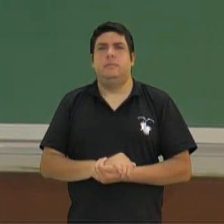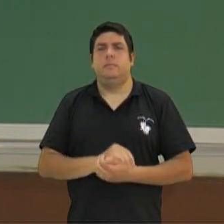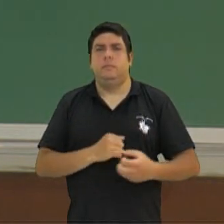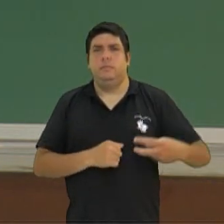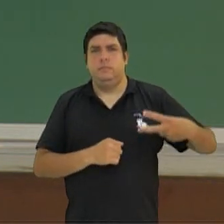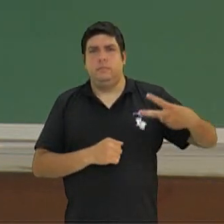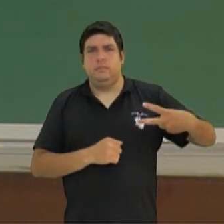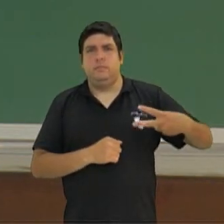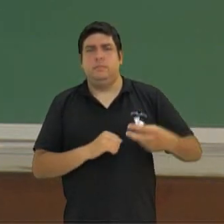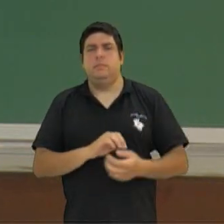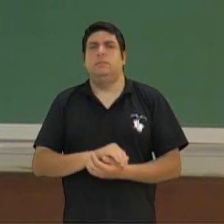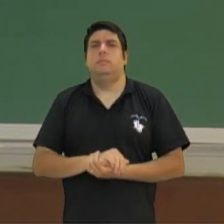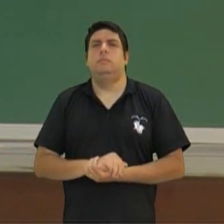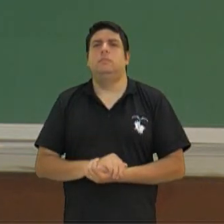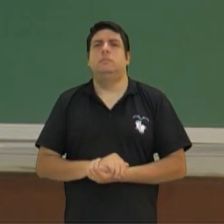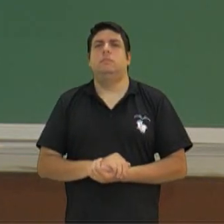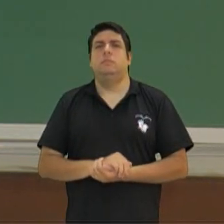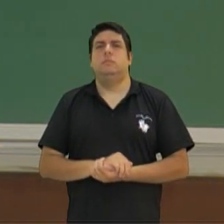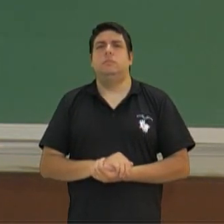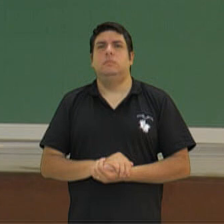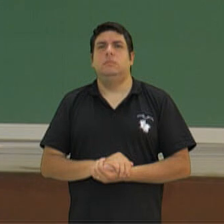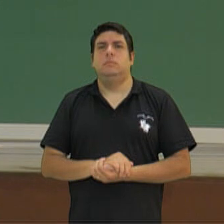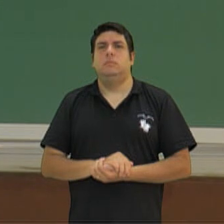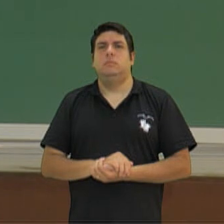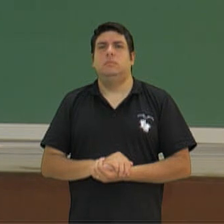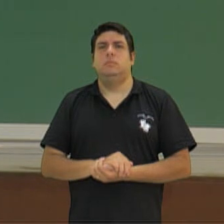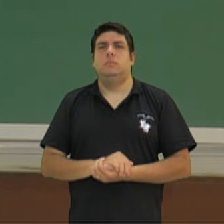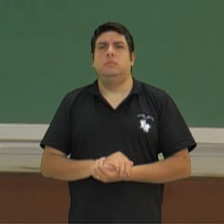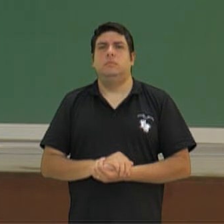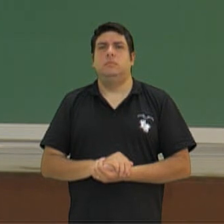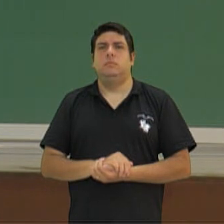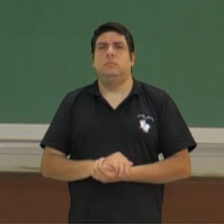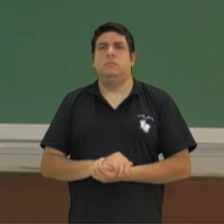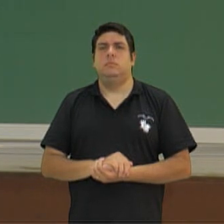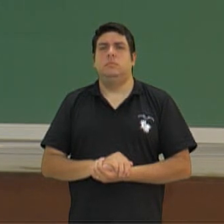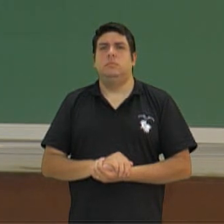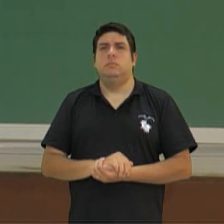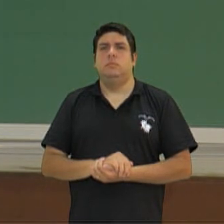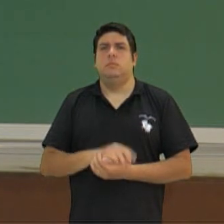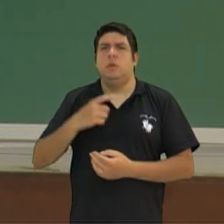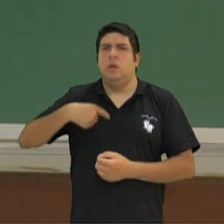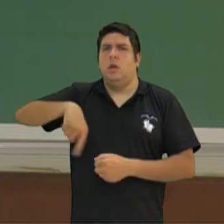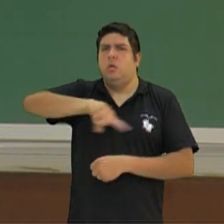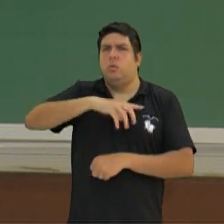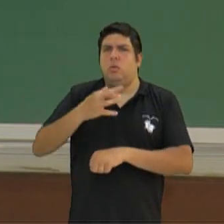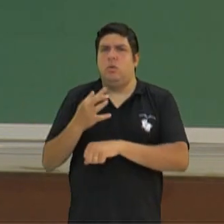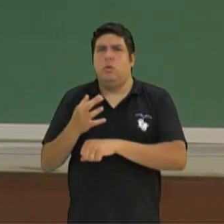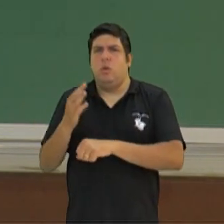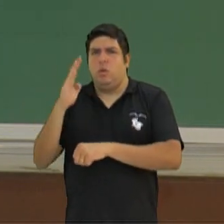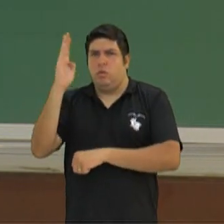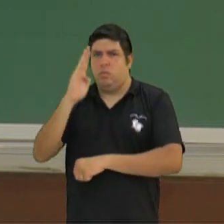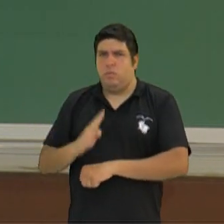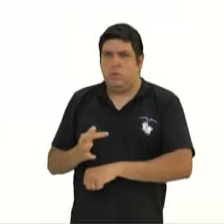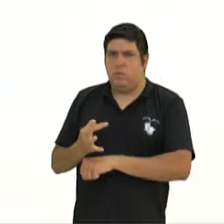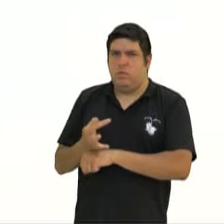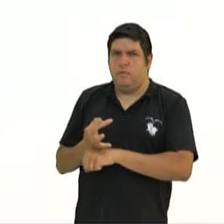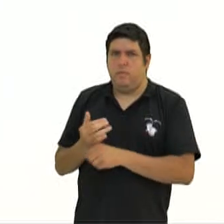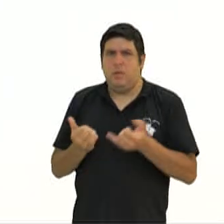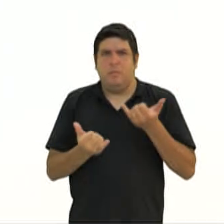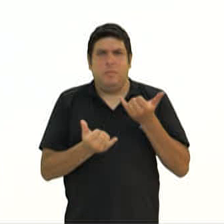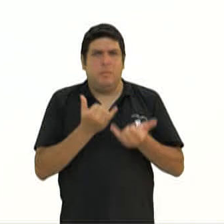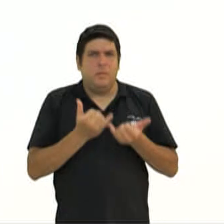2. Is there any holiday similar to it in Brazil? Por um acaso nós temos algum feriado no Brasil similar ao